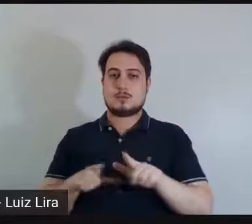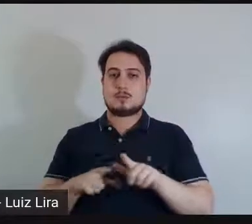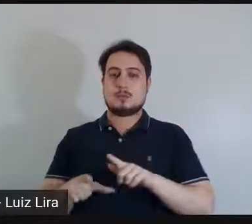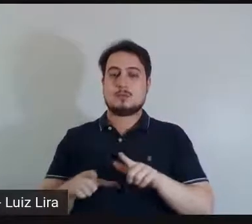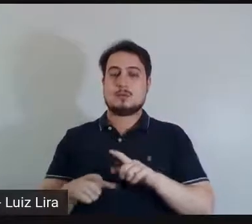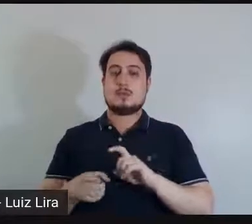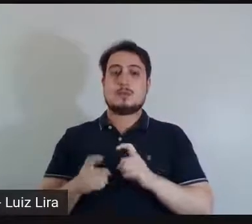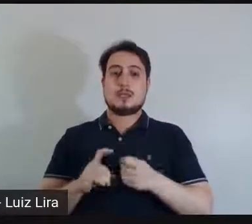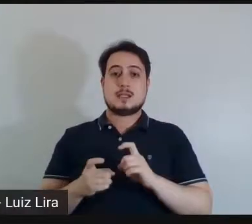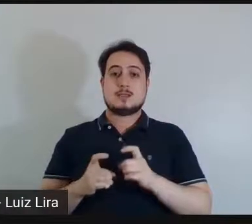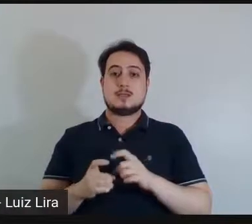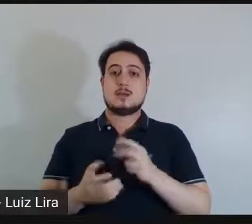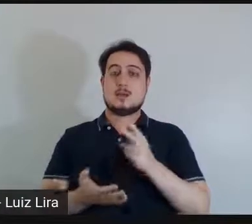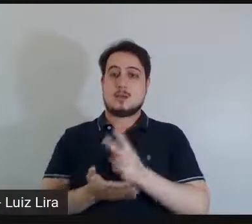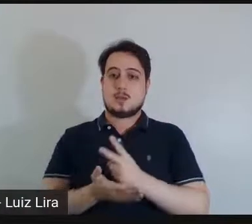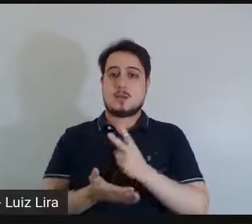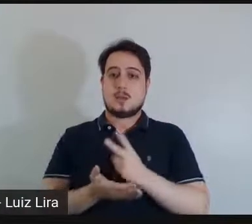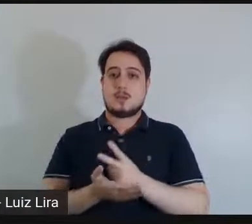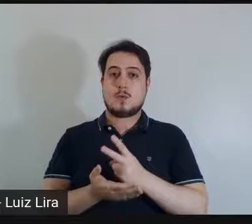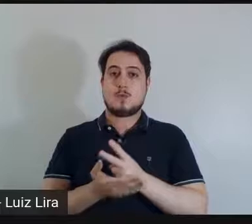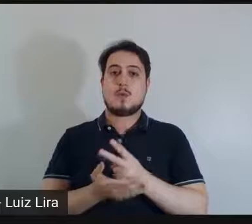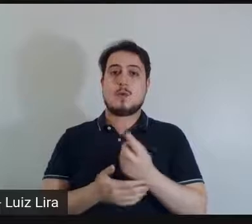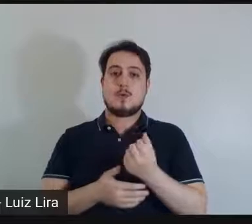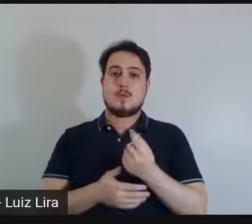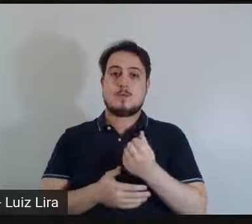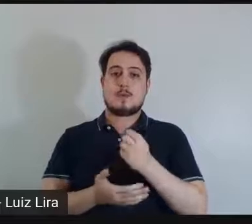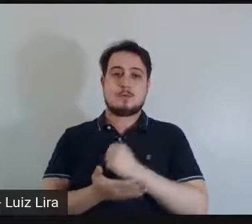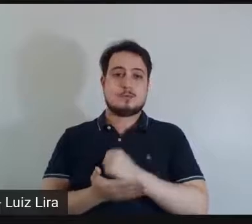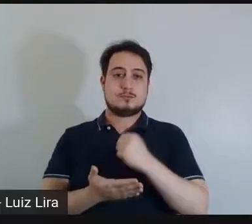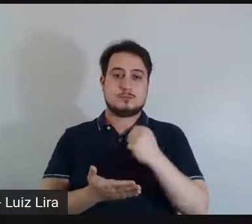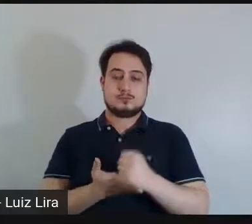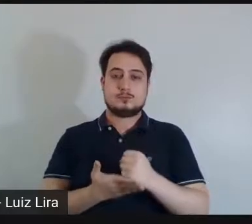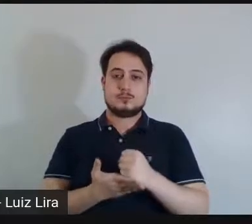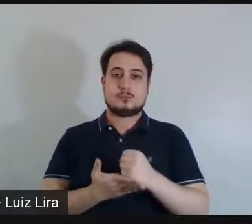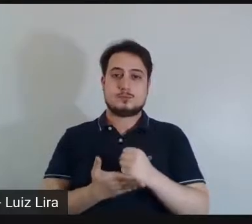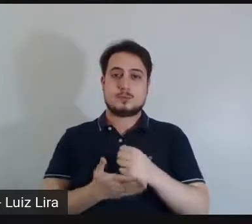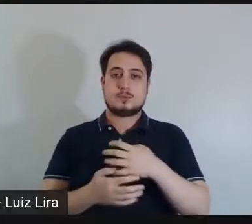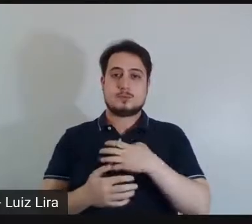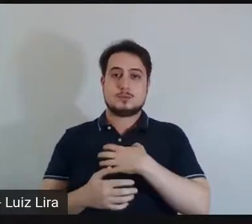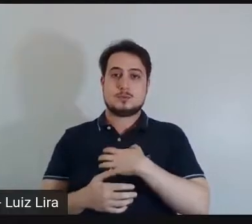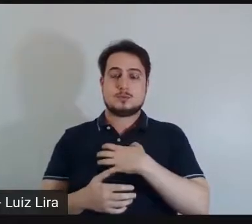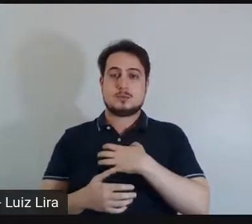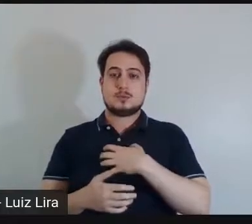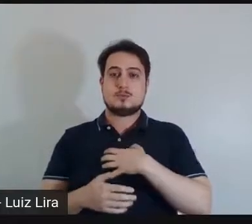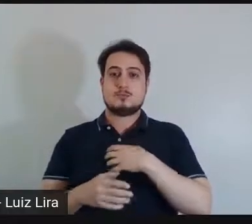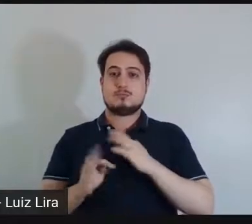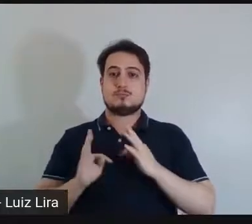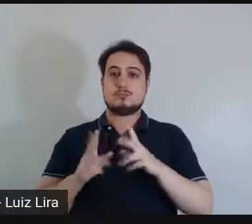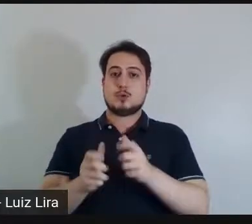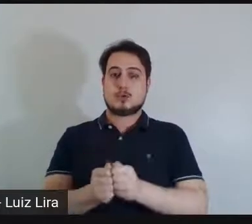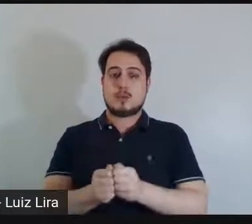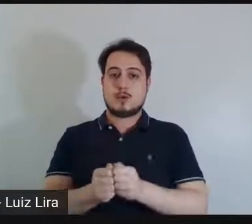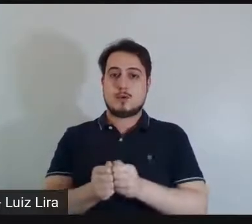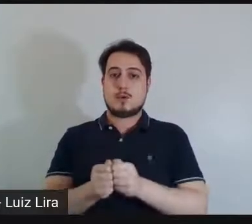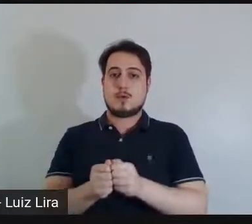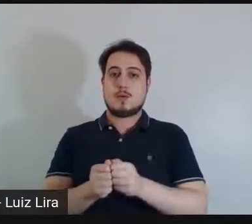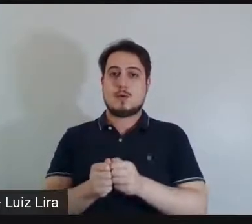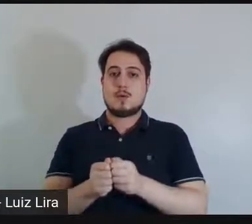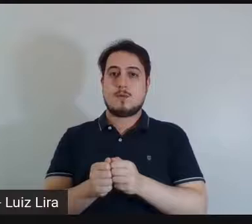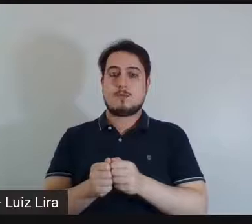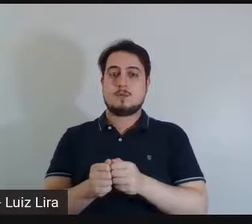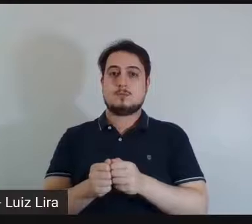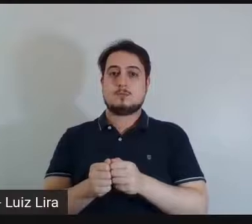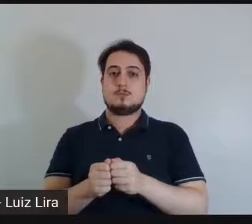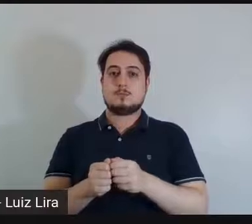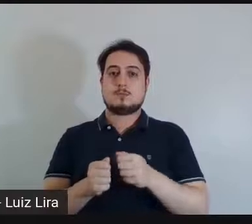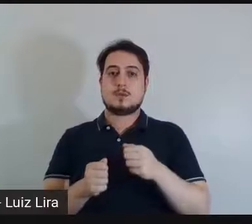administração mantém o valor do contrato de forma integral, por